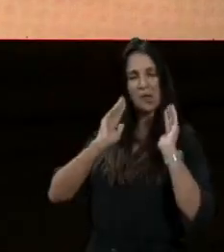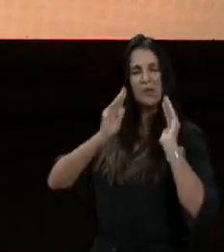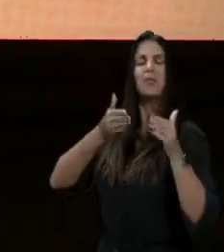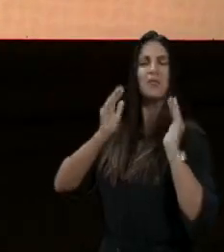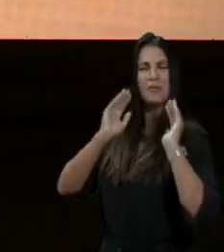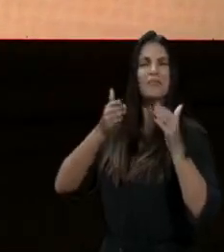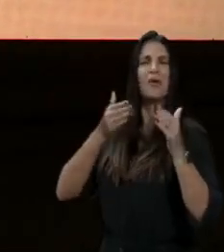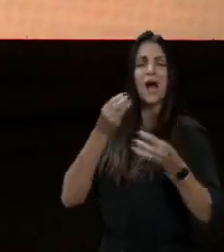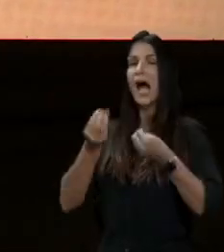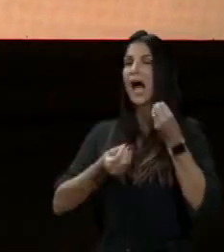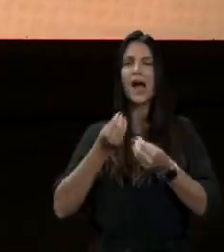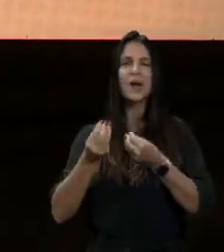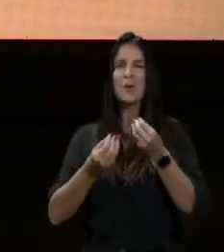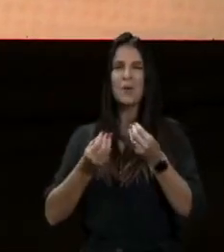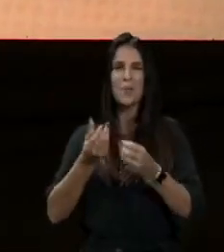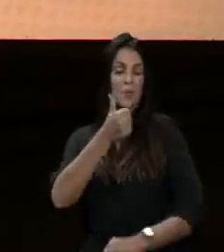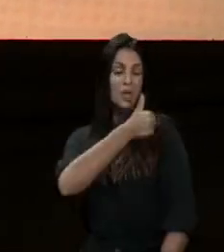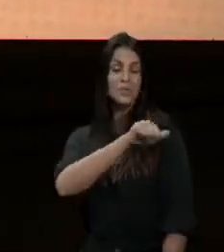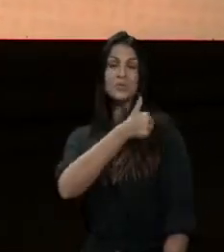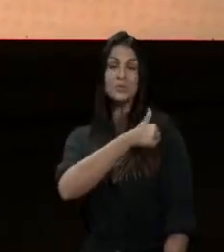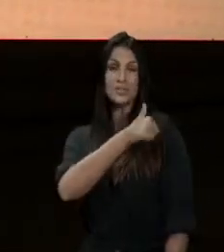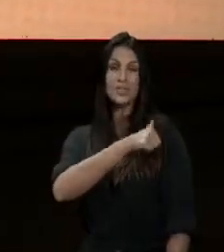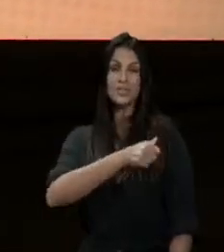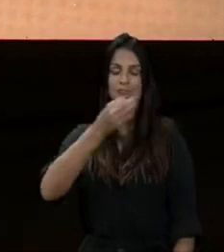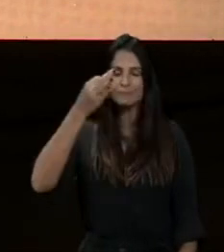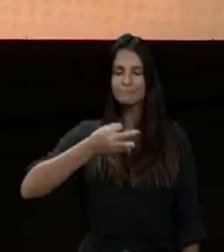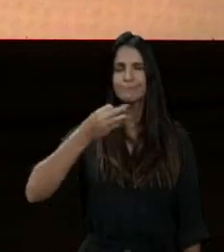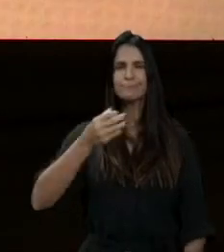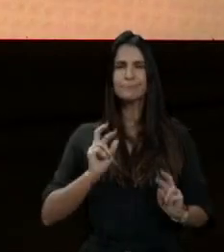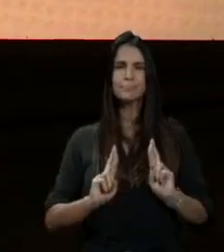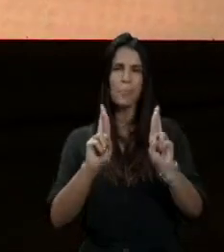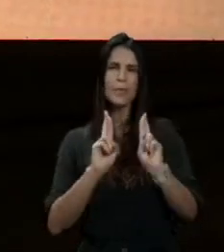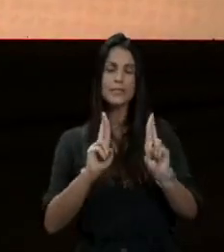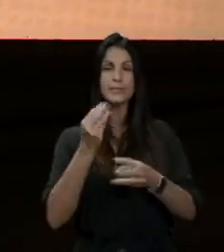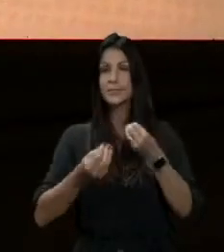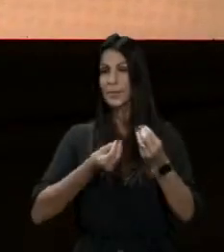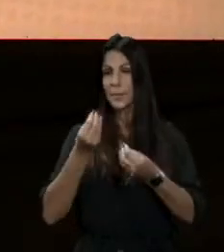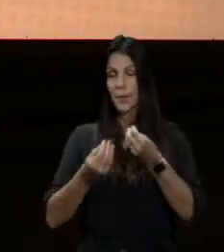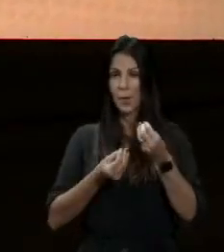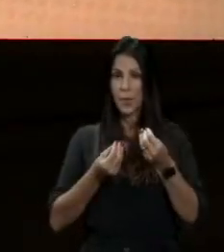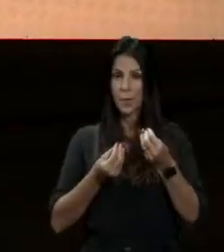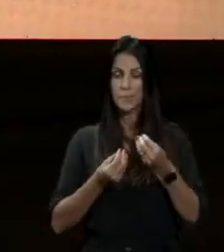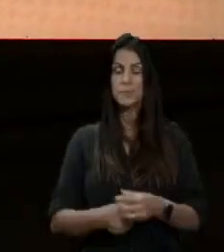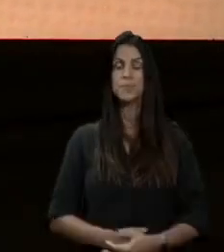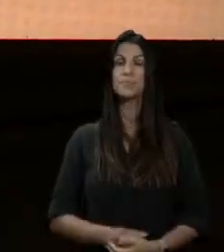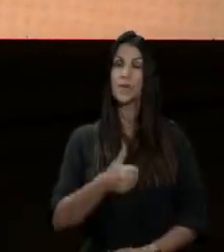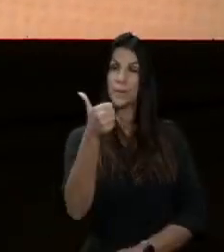como que tem jeito essa cidade como que dá para ter esperança ainda primeiro